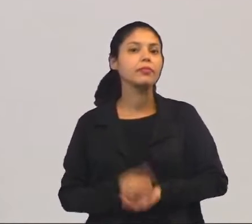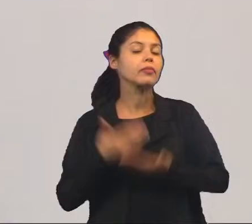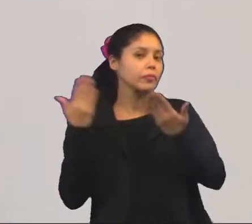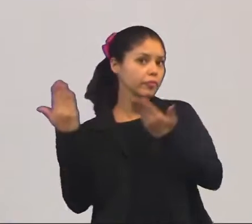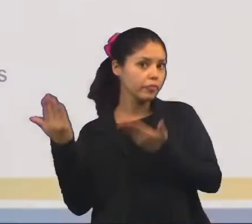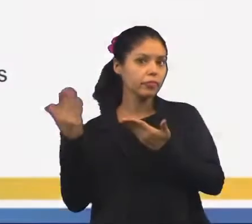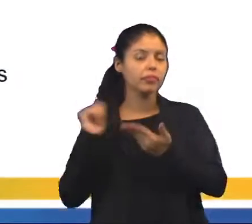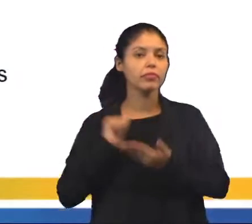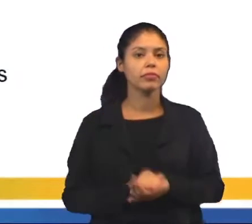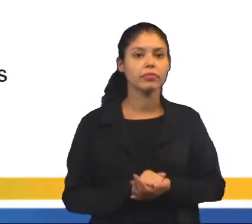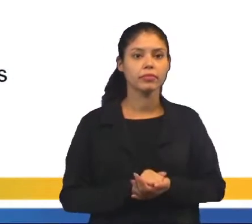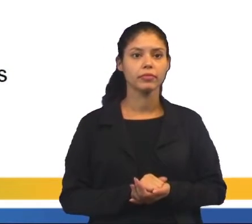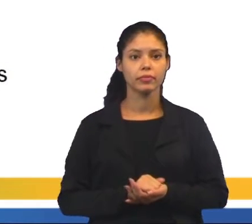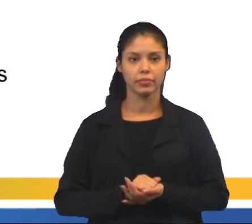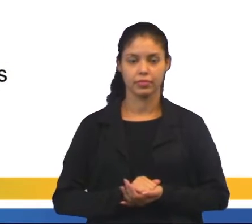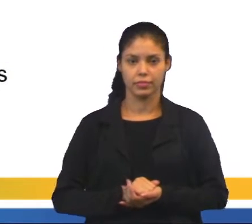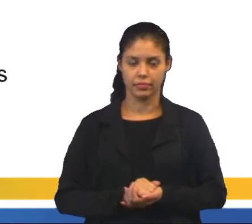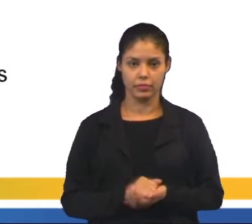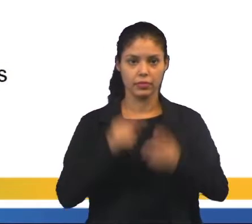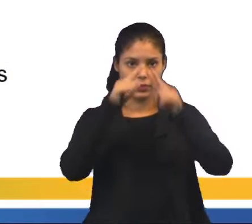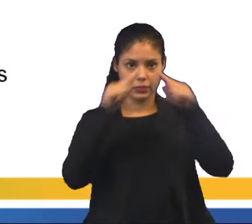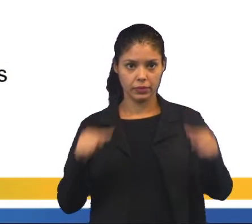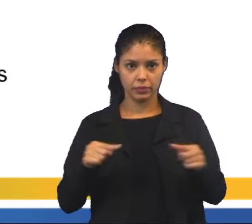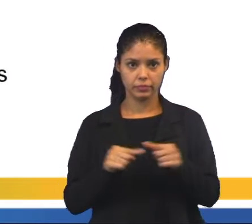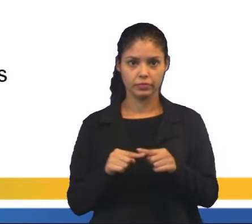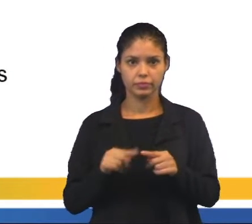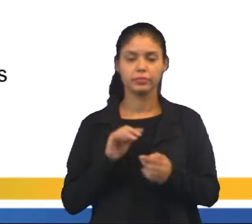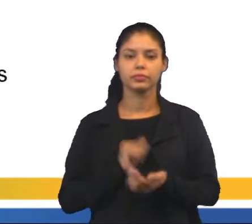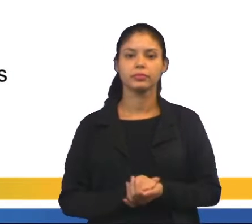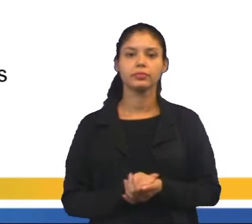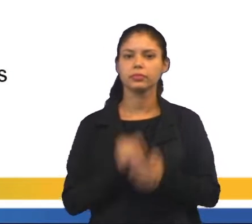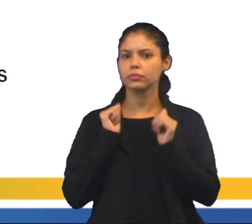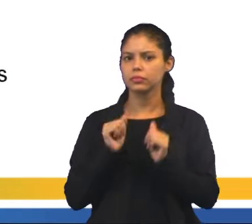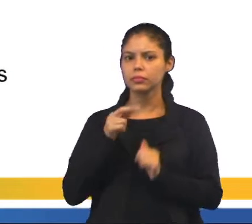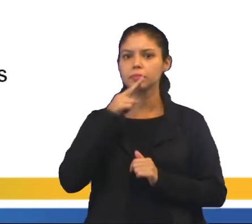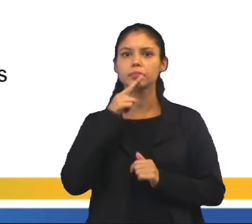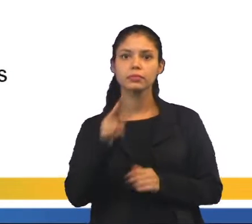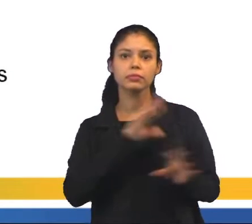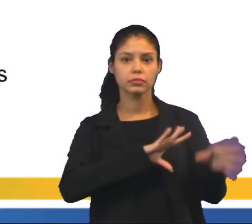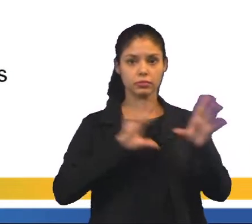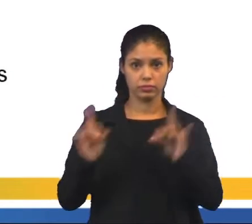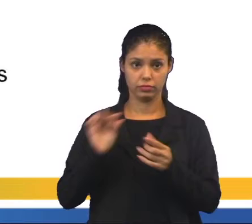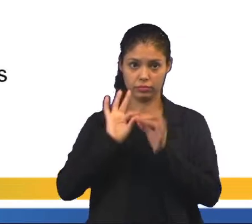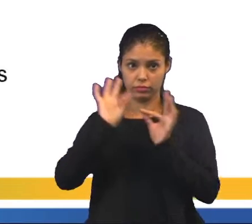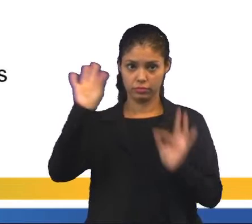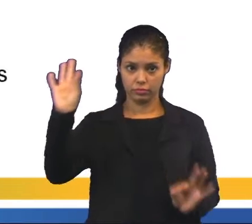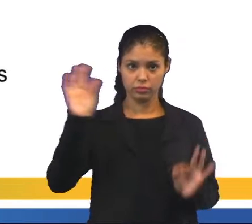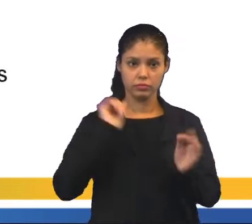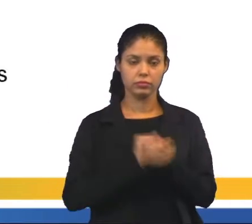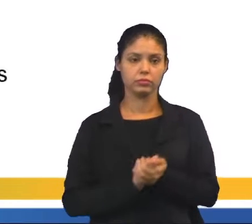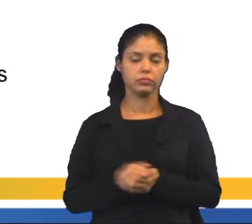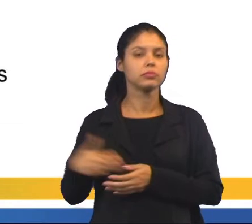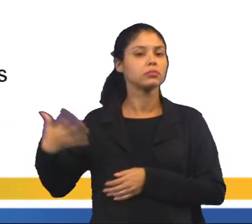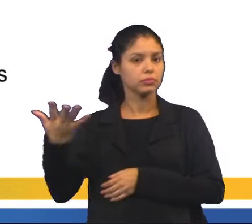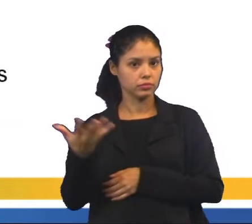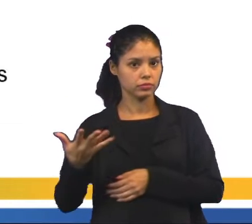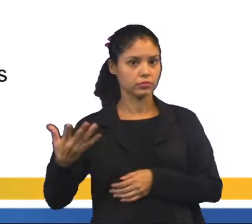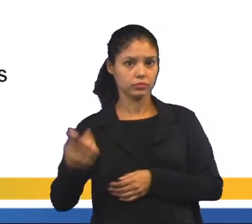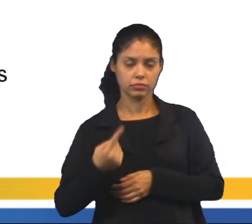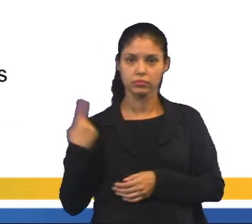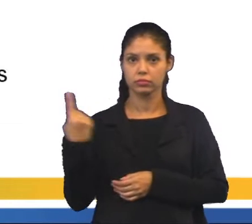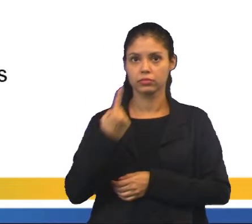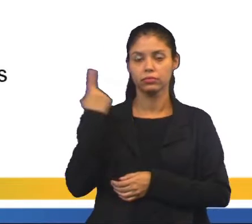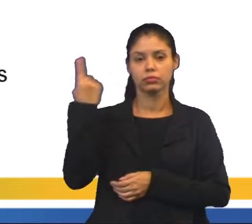olha aí, vamos lá. A área de um triângulo pode ser calculada através das medidas